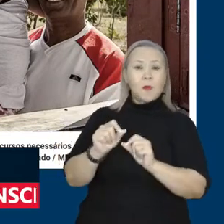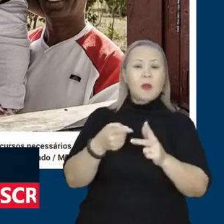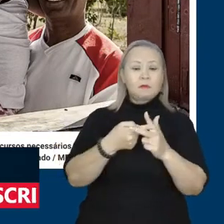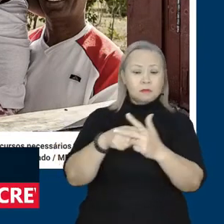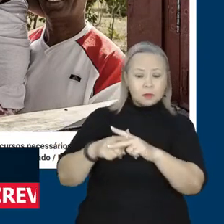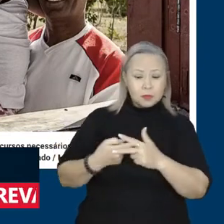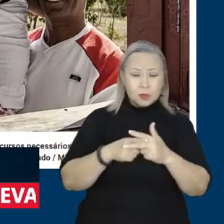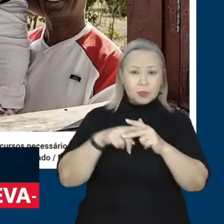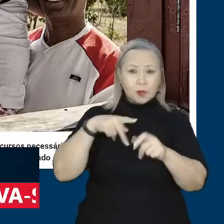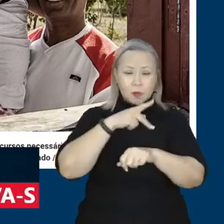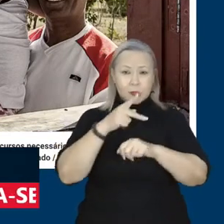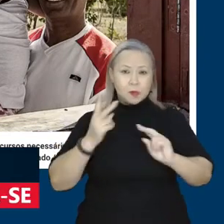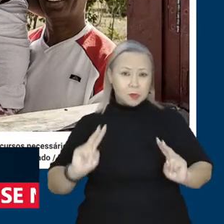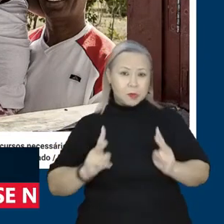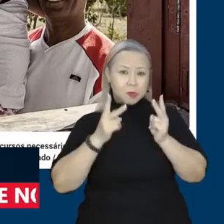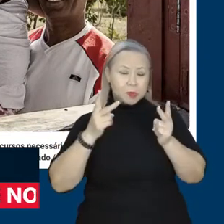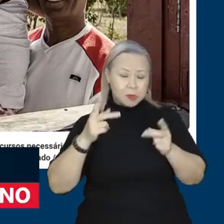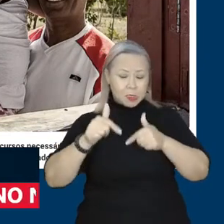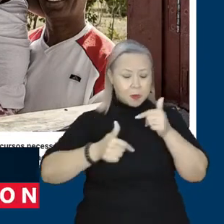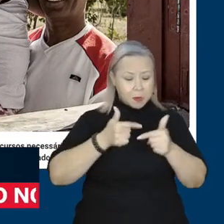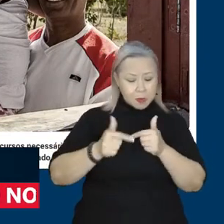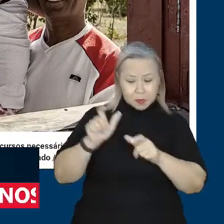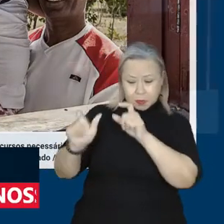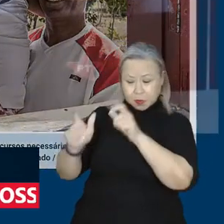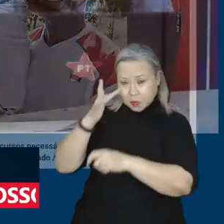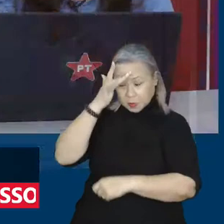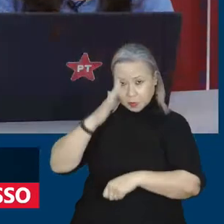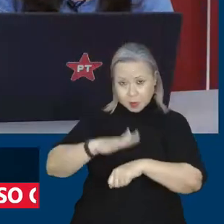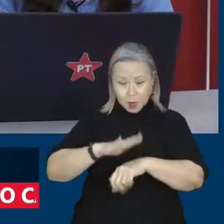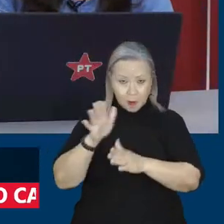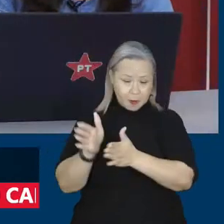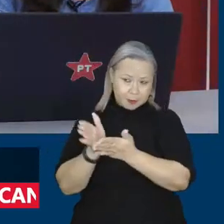valorizar os trabalhadores as pessoas mais pobres